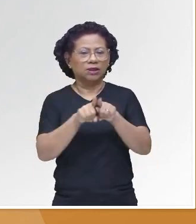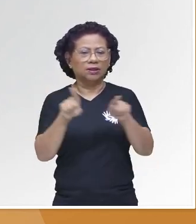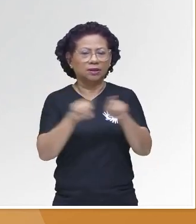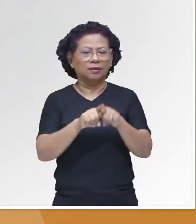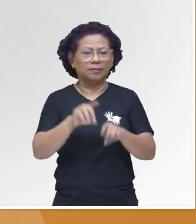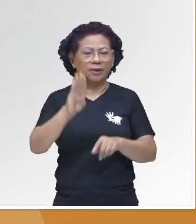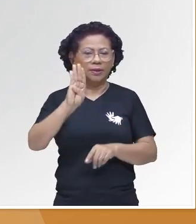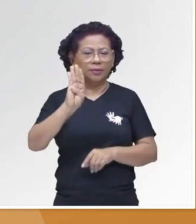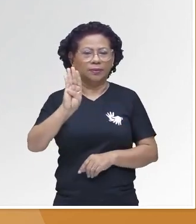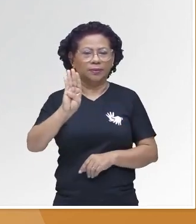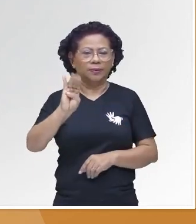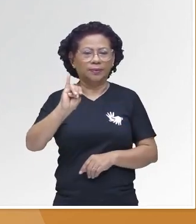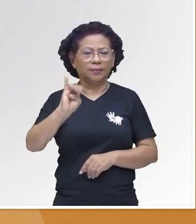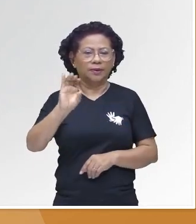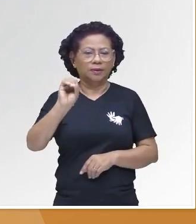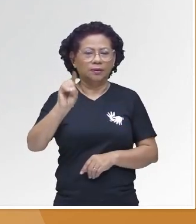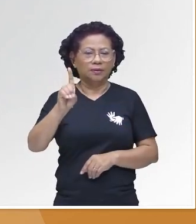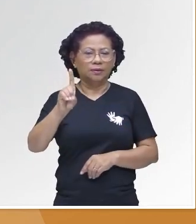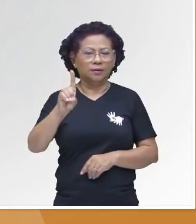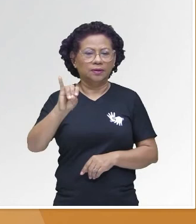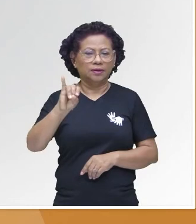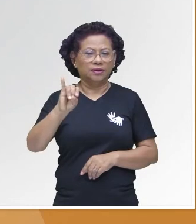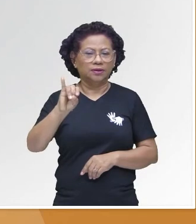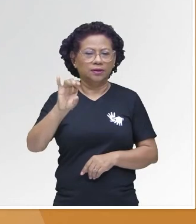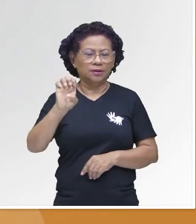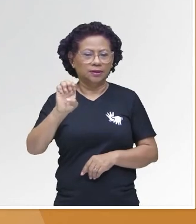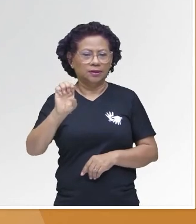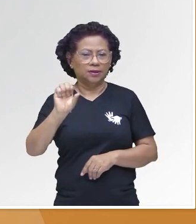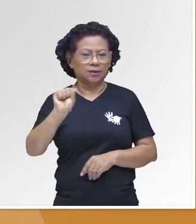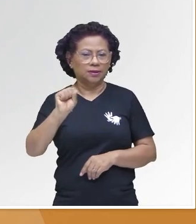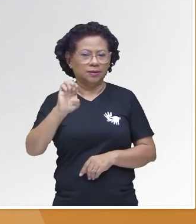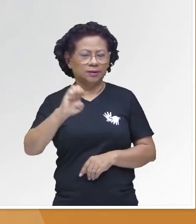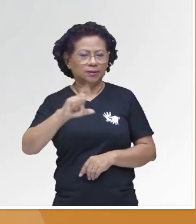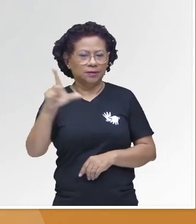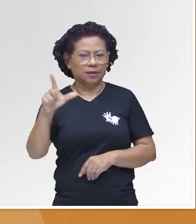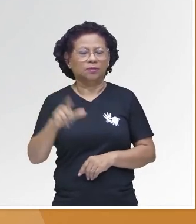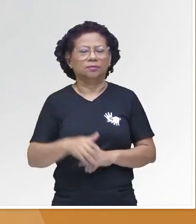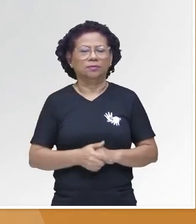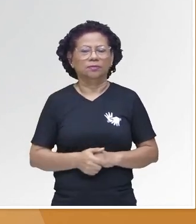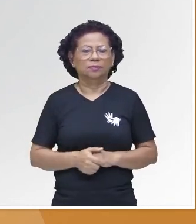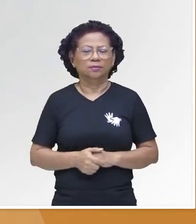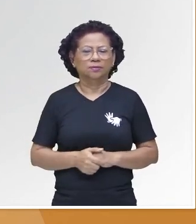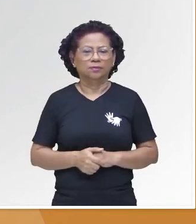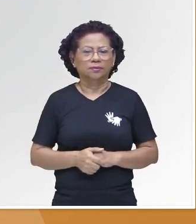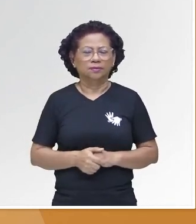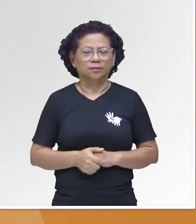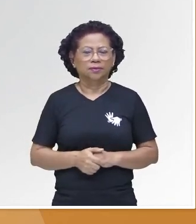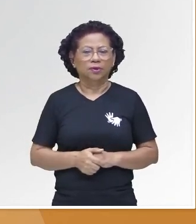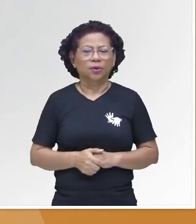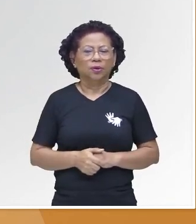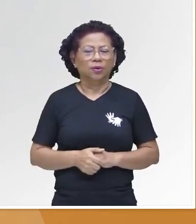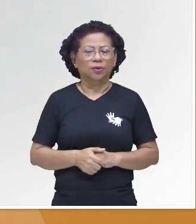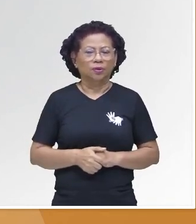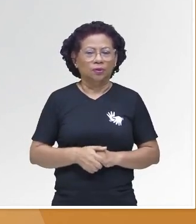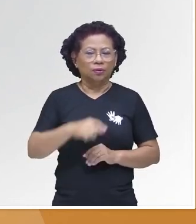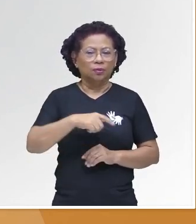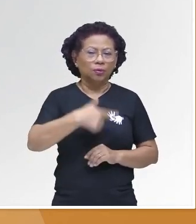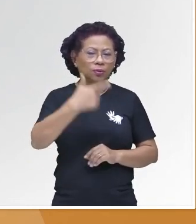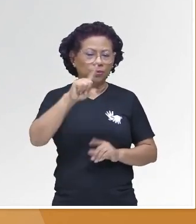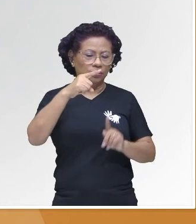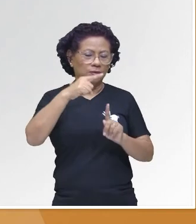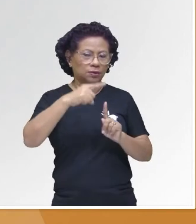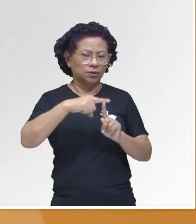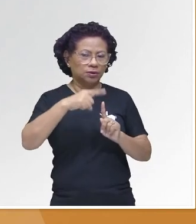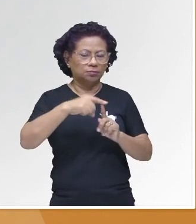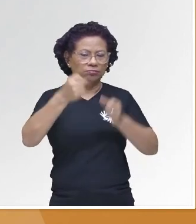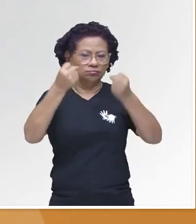né, em aulas anteriores sobre os dois. Outra fonte renovável que nós podemos citar